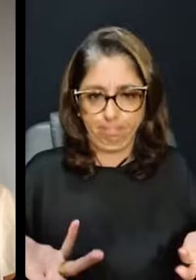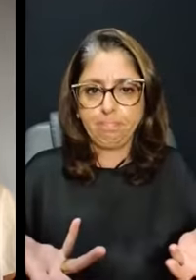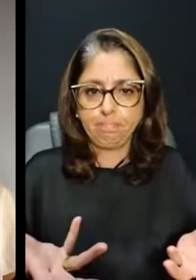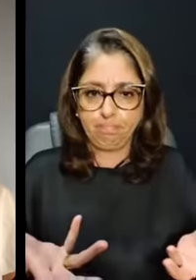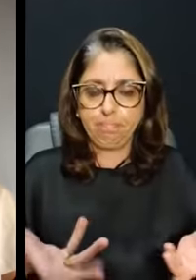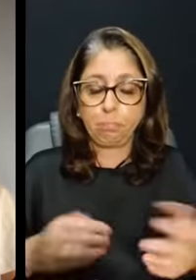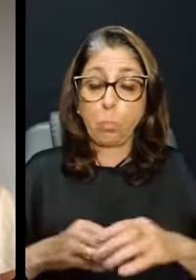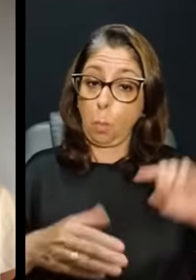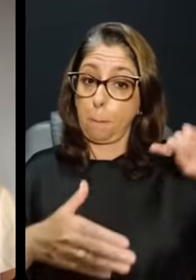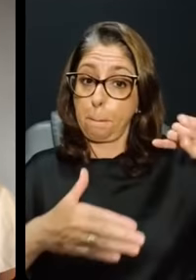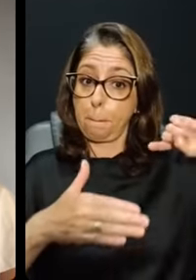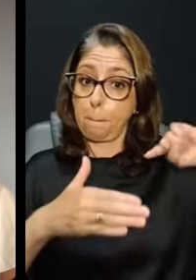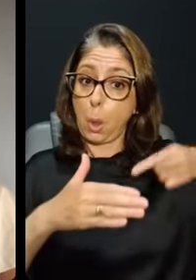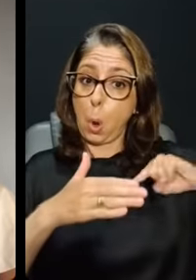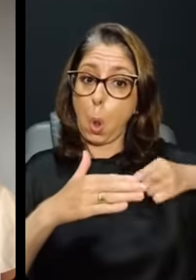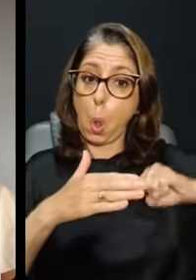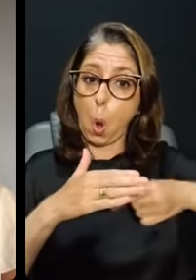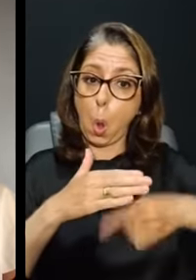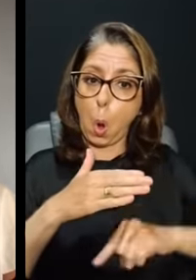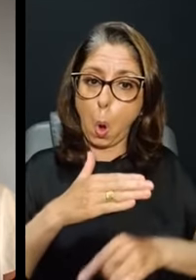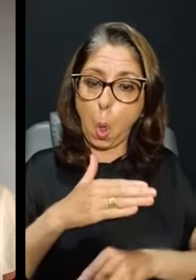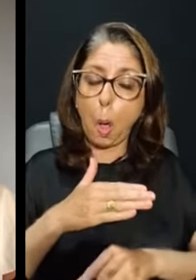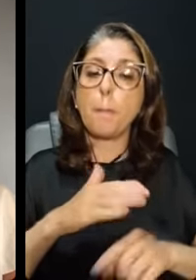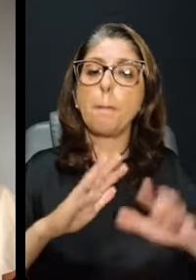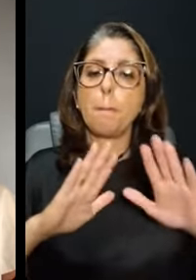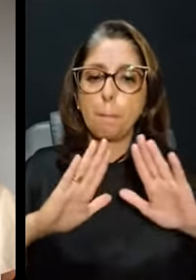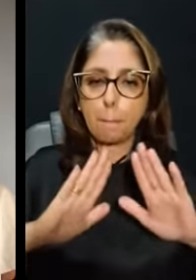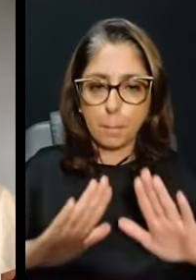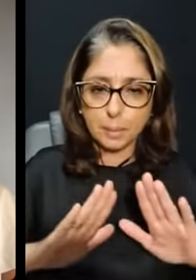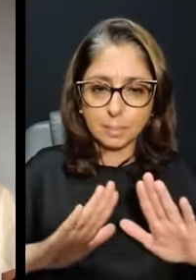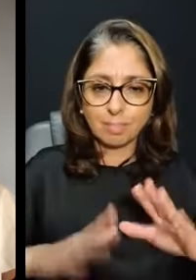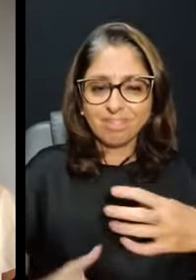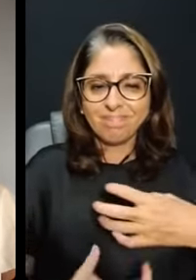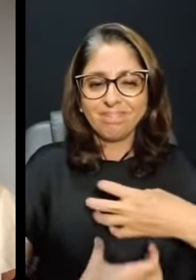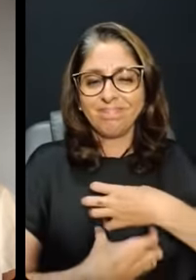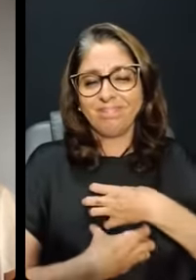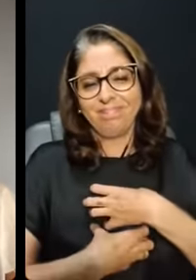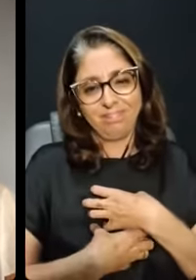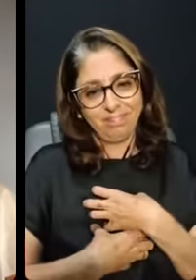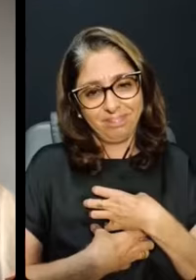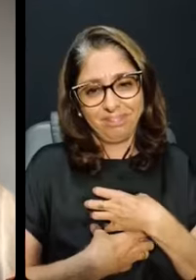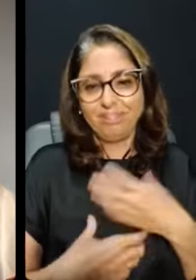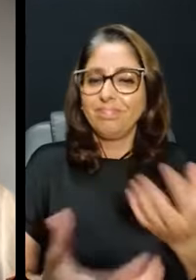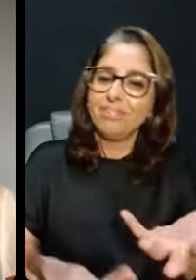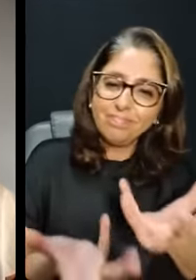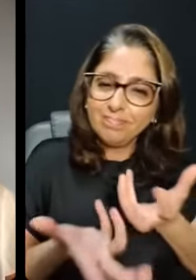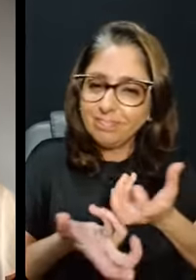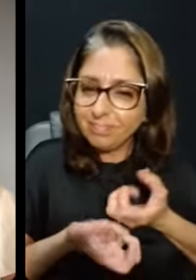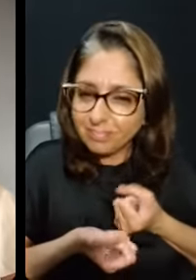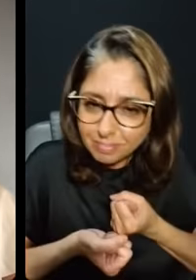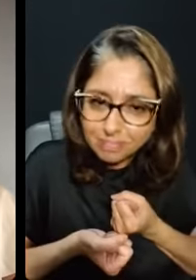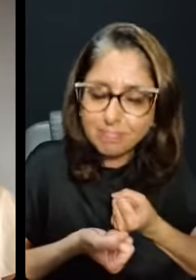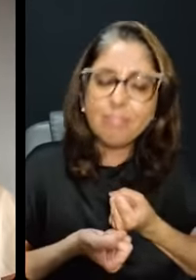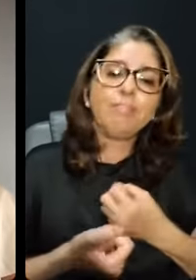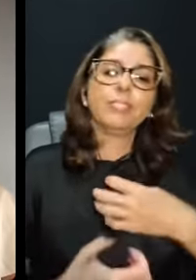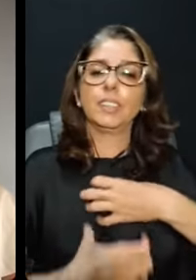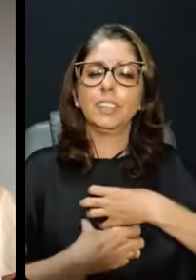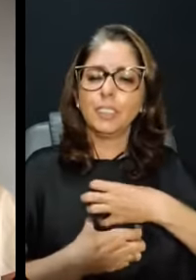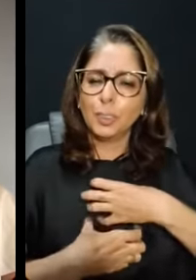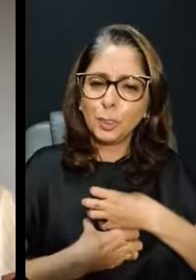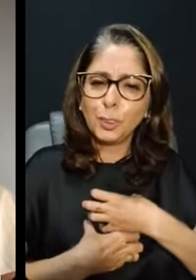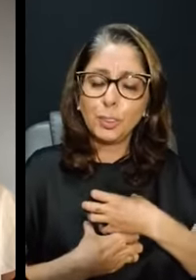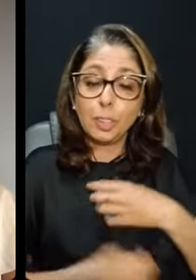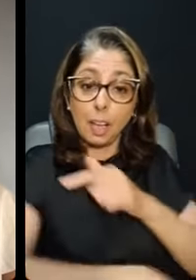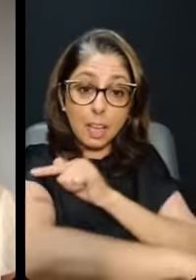aprofundada, mas ao mesmo tempo suave. Suave no sentido de ver a pessoa com deficiência como outra pessoa qualquer,